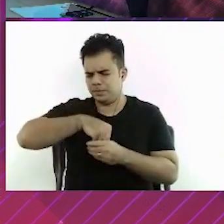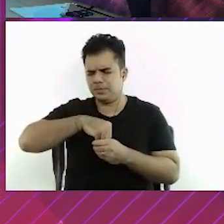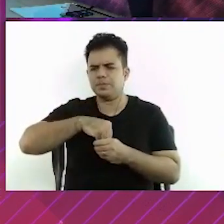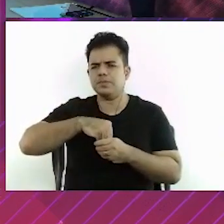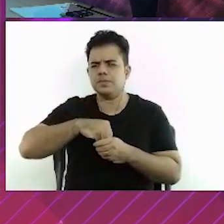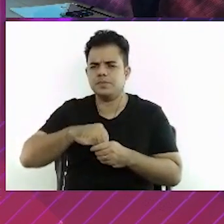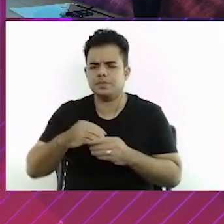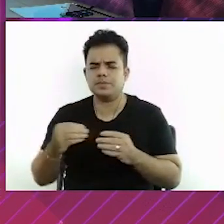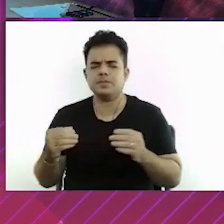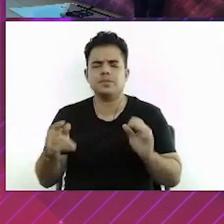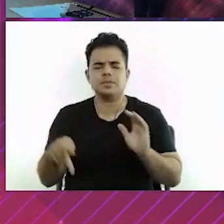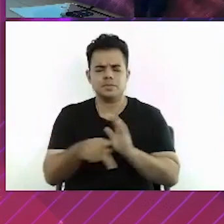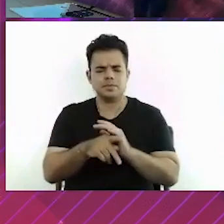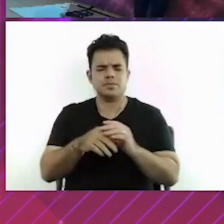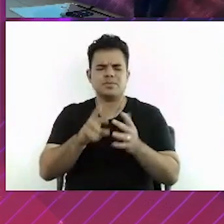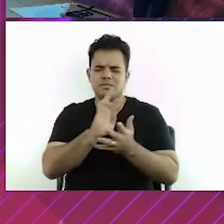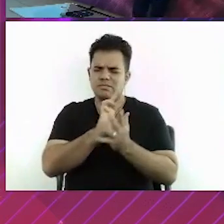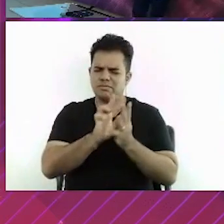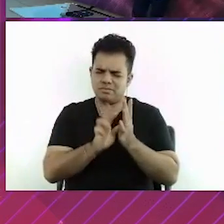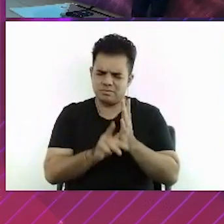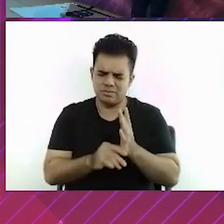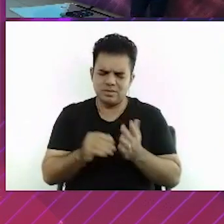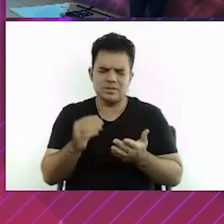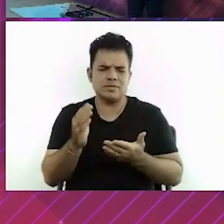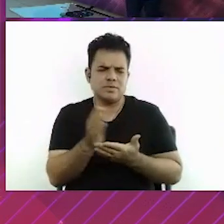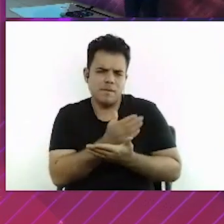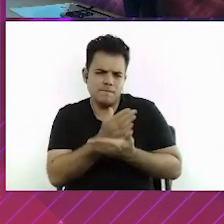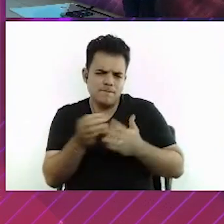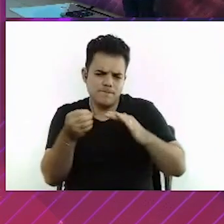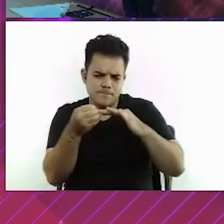criar vários barramentos e segmentar os dados dentro daqueles canais.